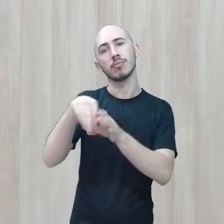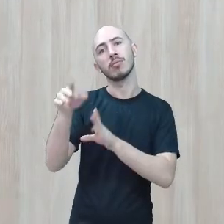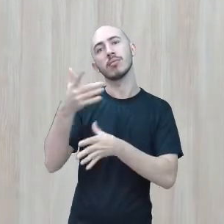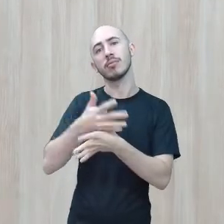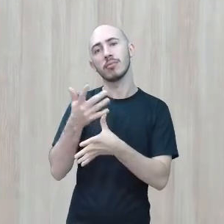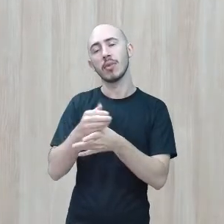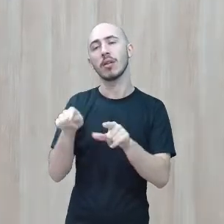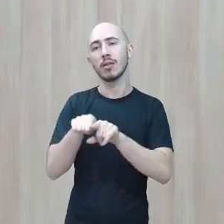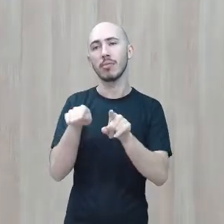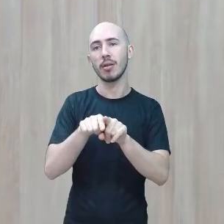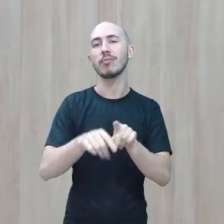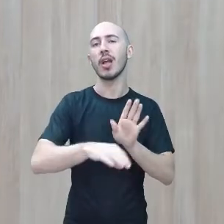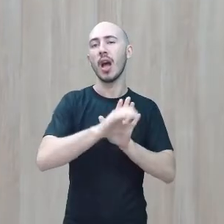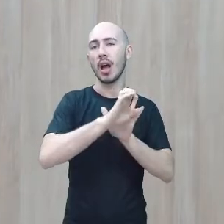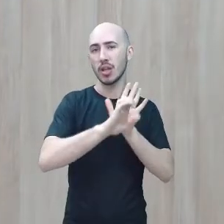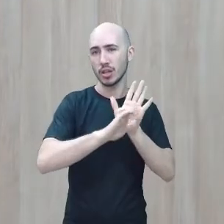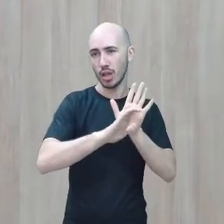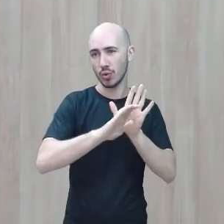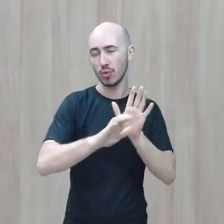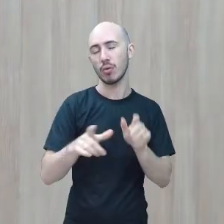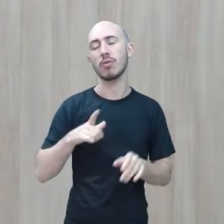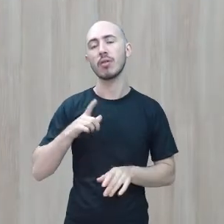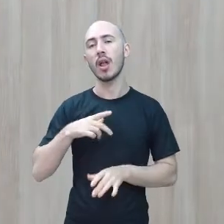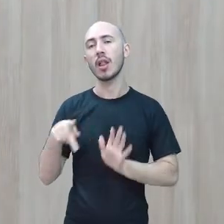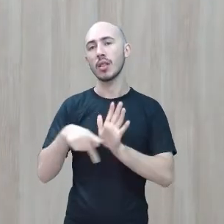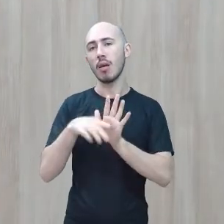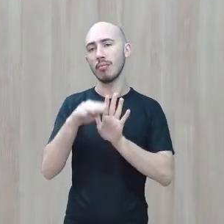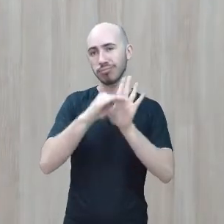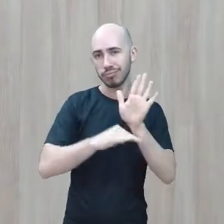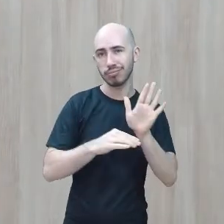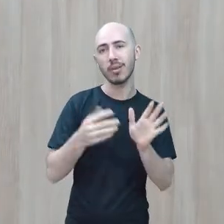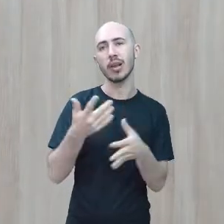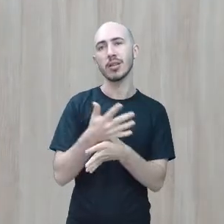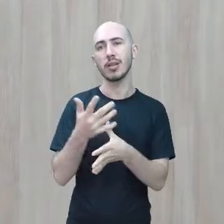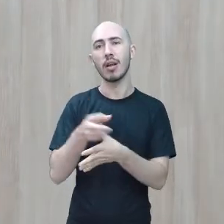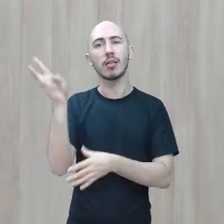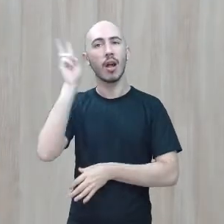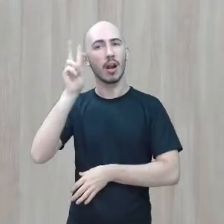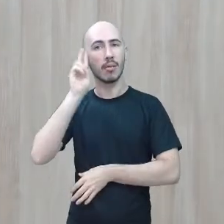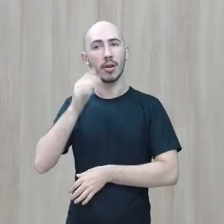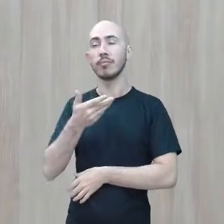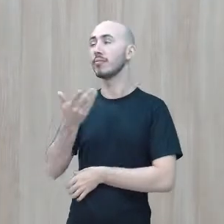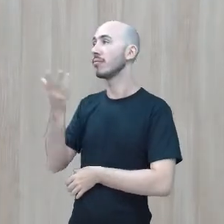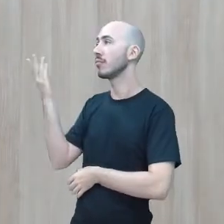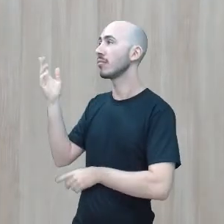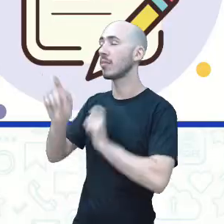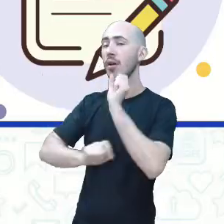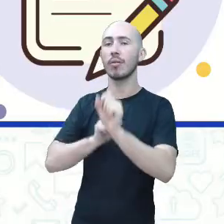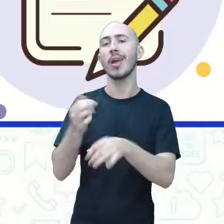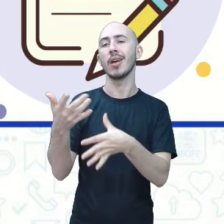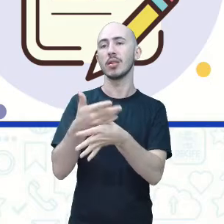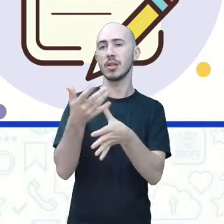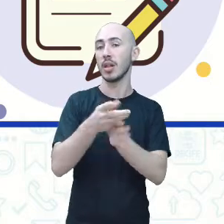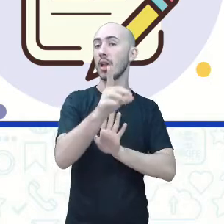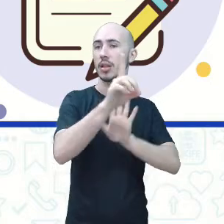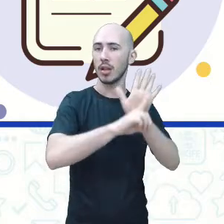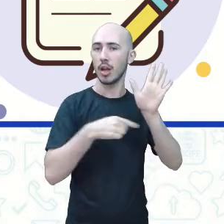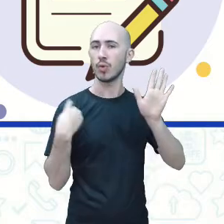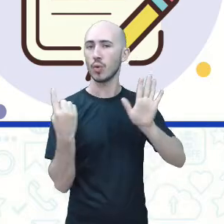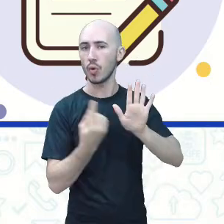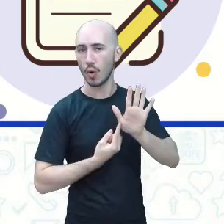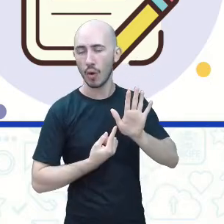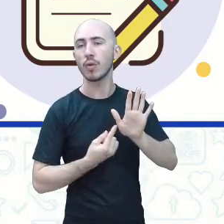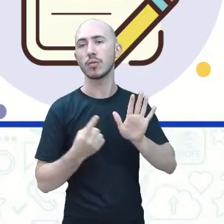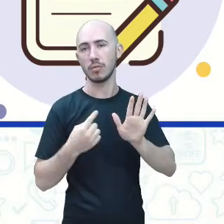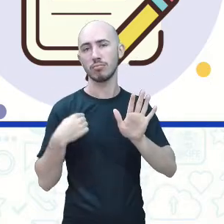Estatuto da Cidade. Então, vamos dar uma recapitulada aqui, né? A gente viu na aula passada o direito à cidade, certo? Que é um